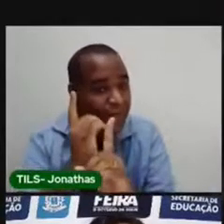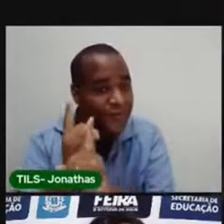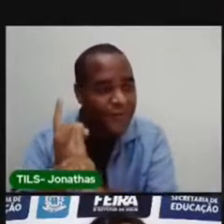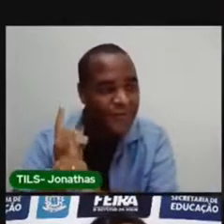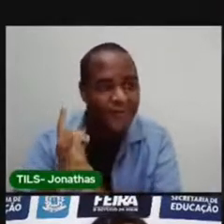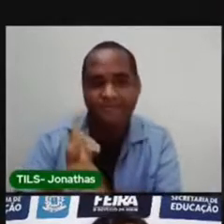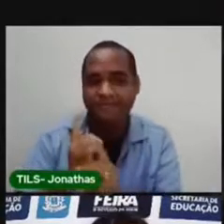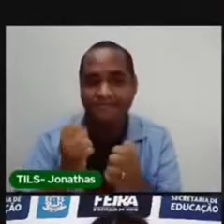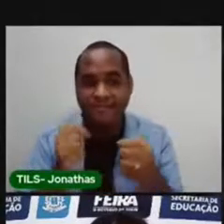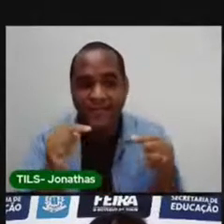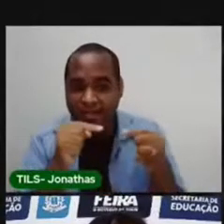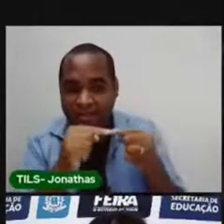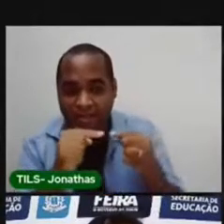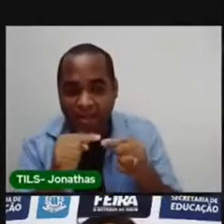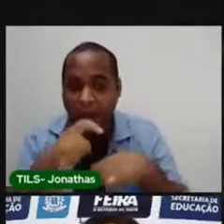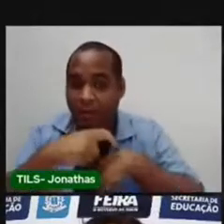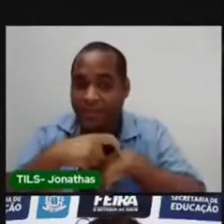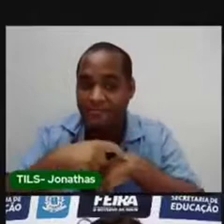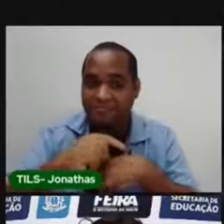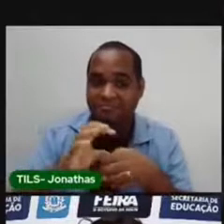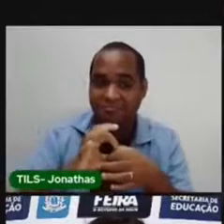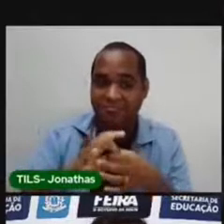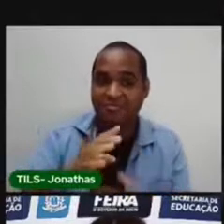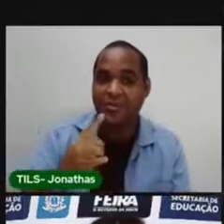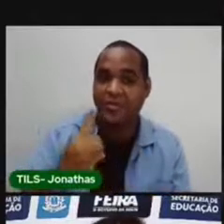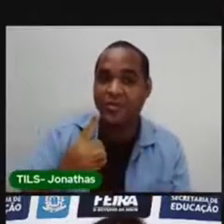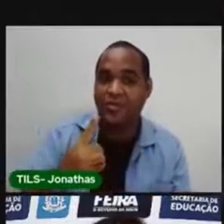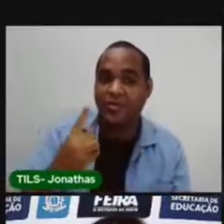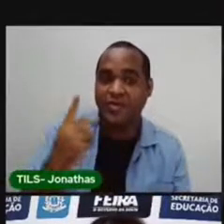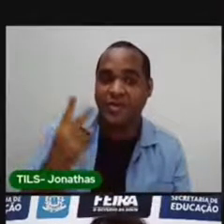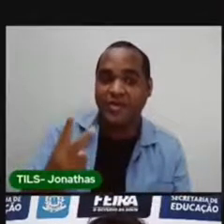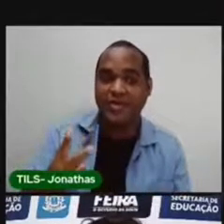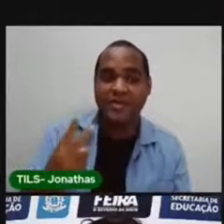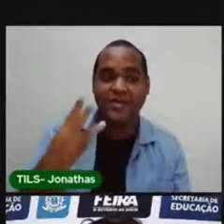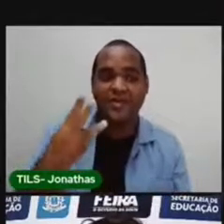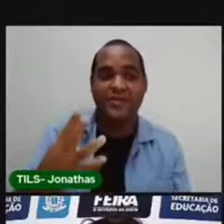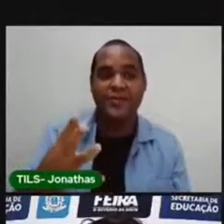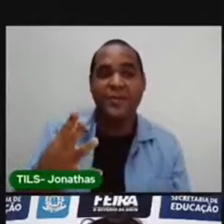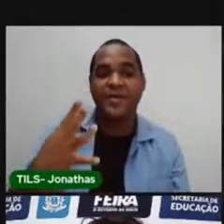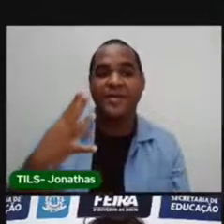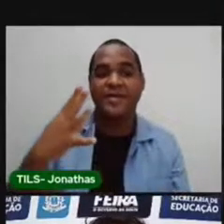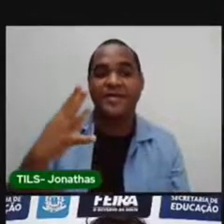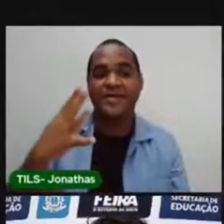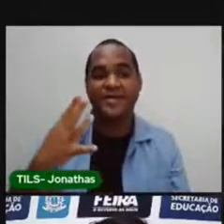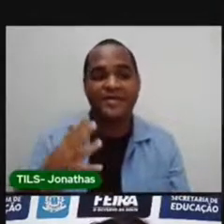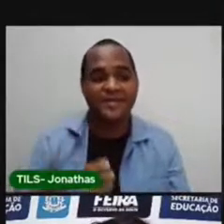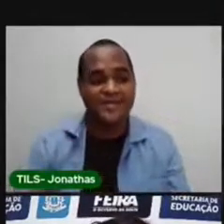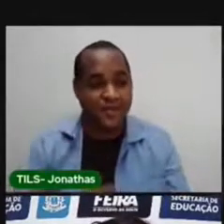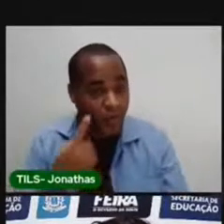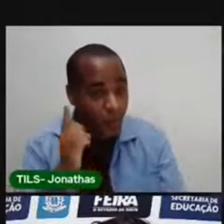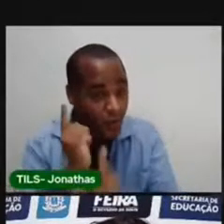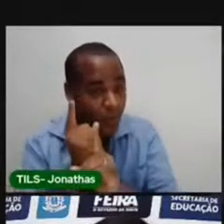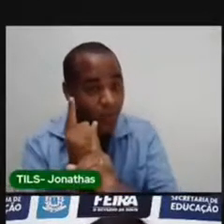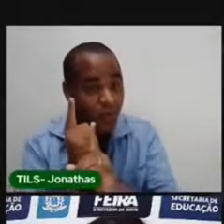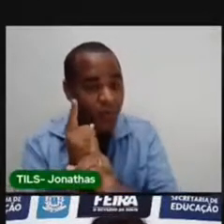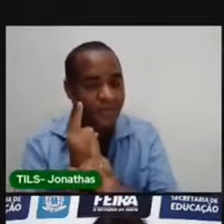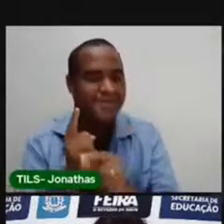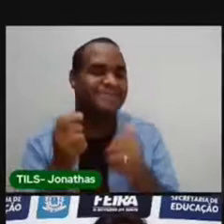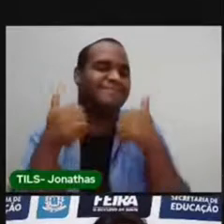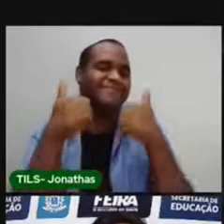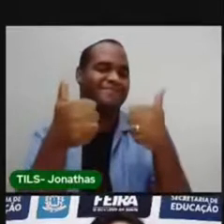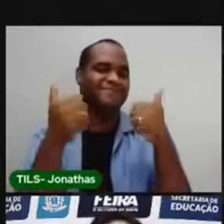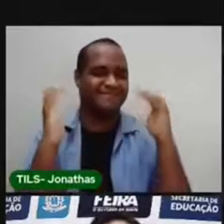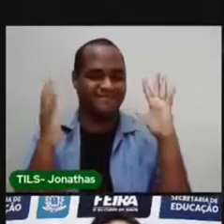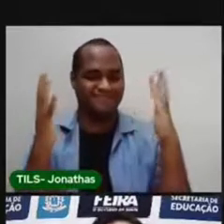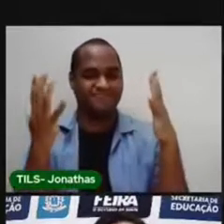rimando? Vou dar um tempinho, ó. Um, dois, três. Encontrou?